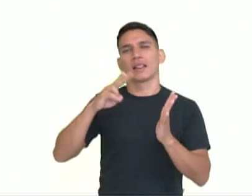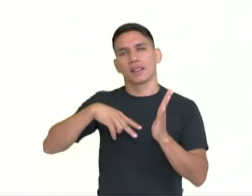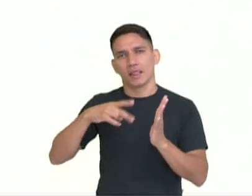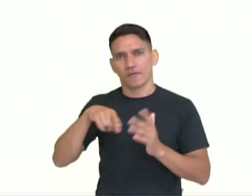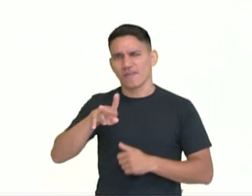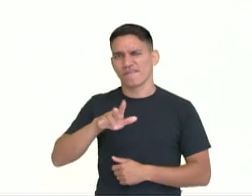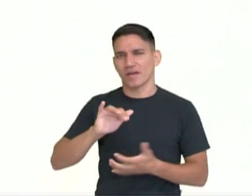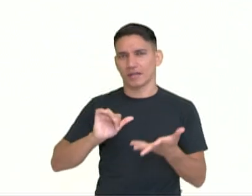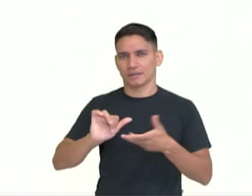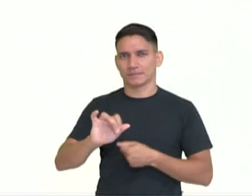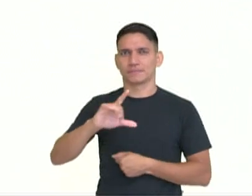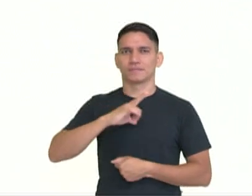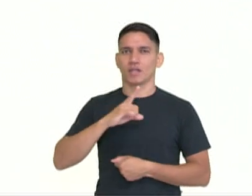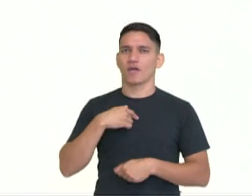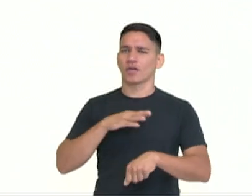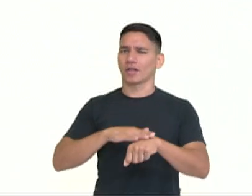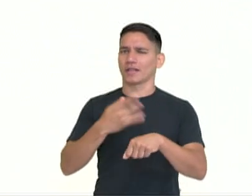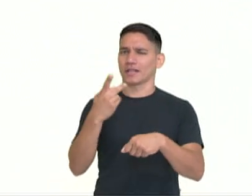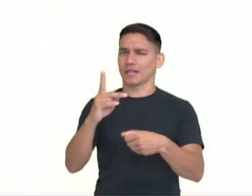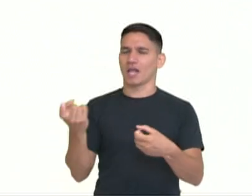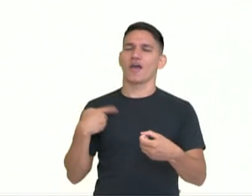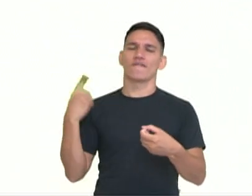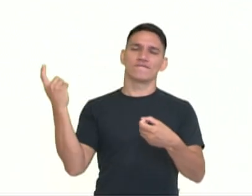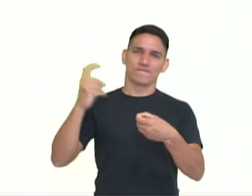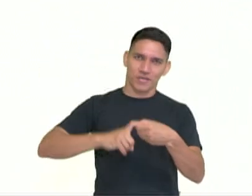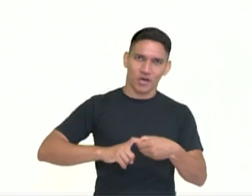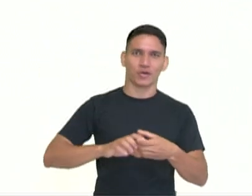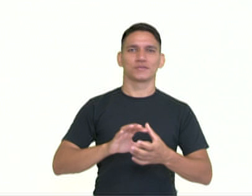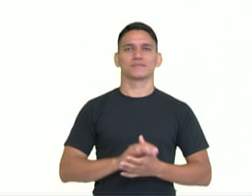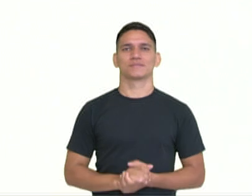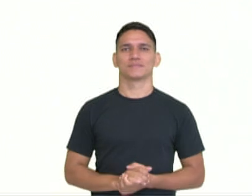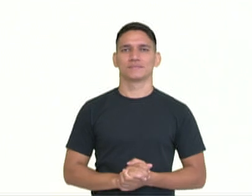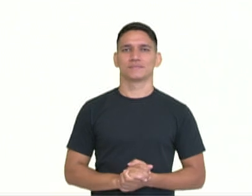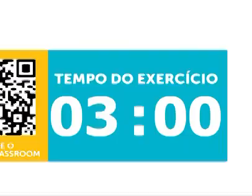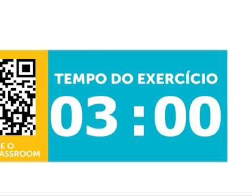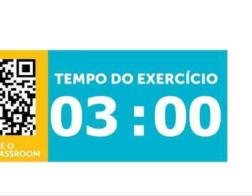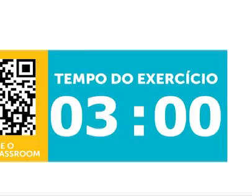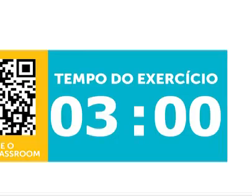ter o lead dela. Vou te dar um tempinho para fazer esse exercício e já volto.